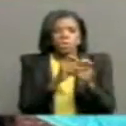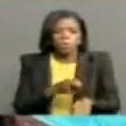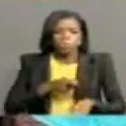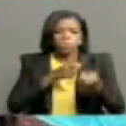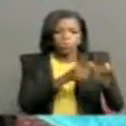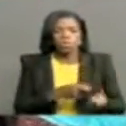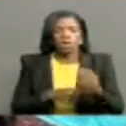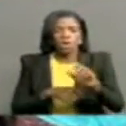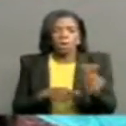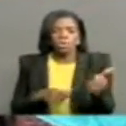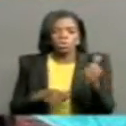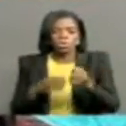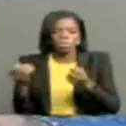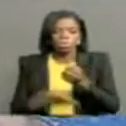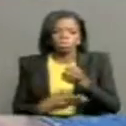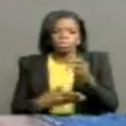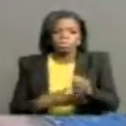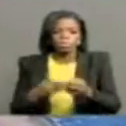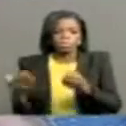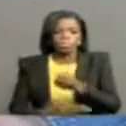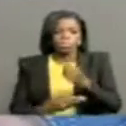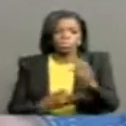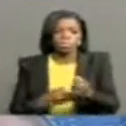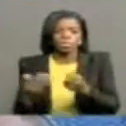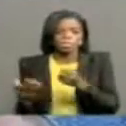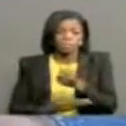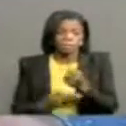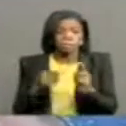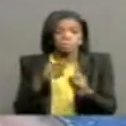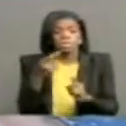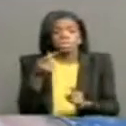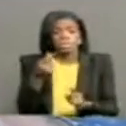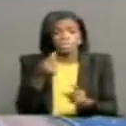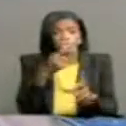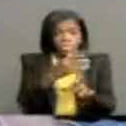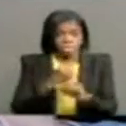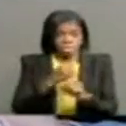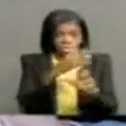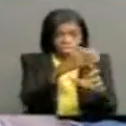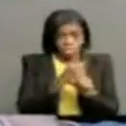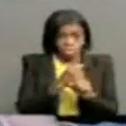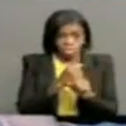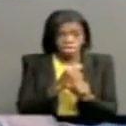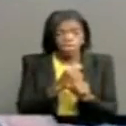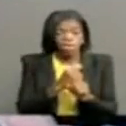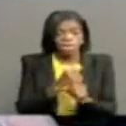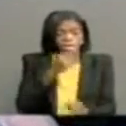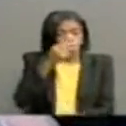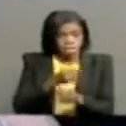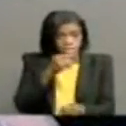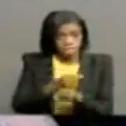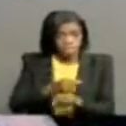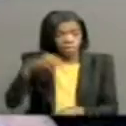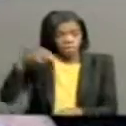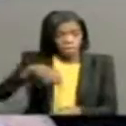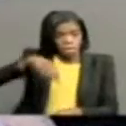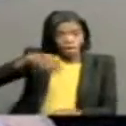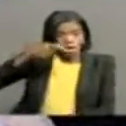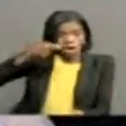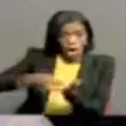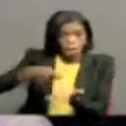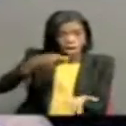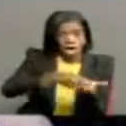outros instrumentos de lavoura. O meu dinheiro de receber, tem que trabalhar com ele como sou ferreiro, para comprar ferramentas